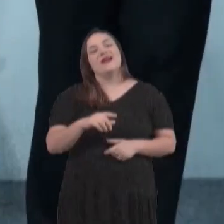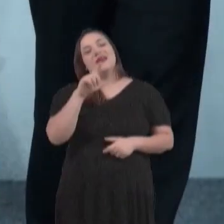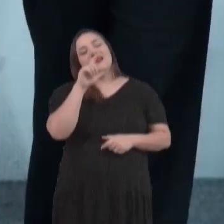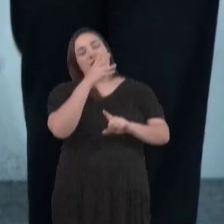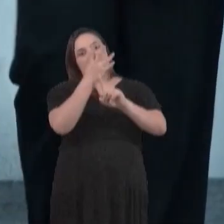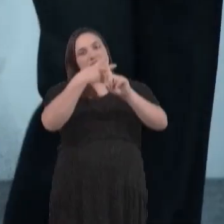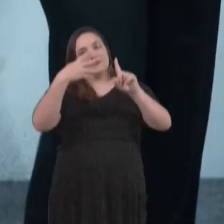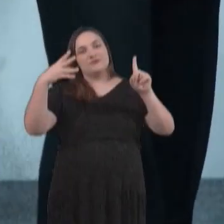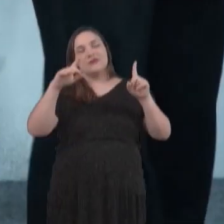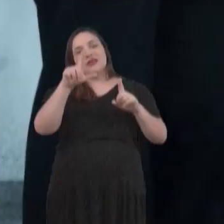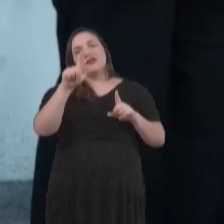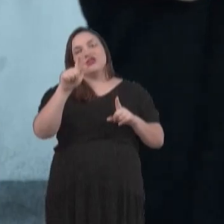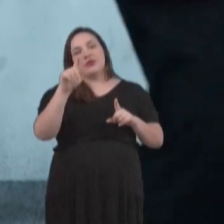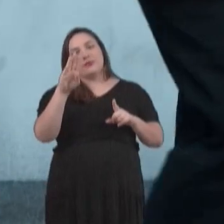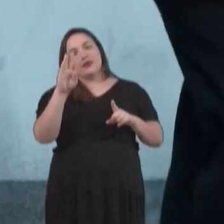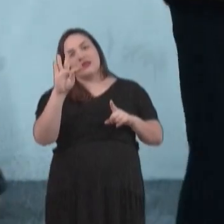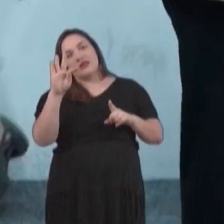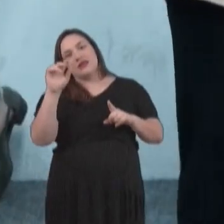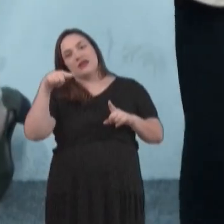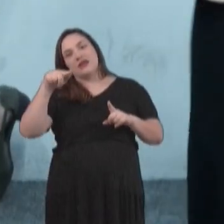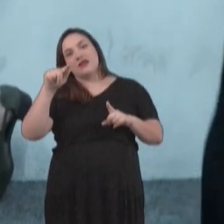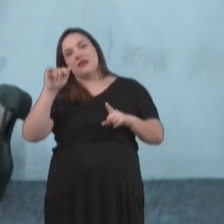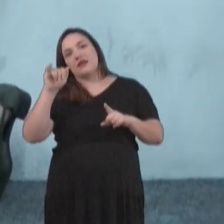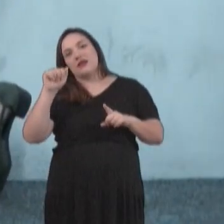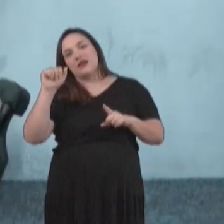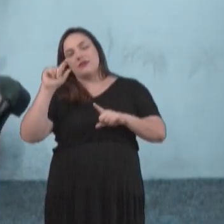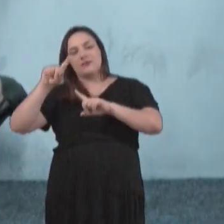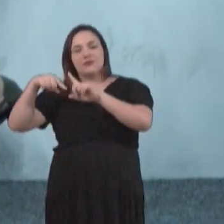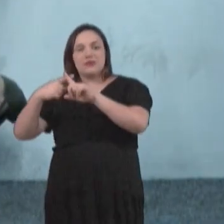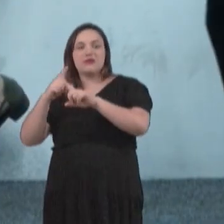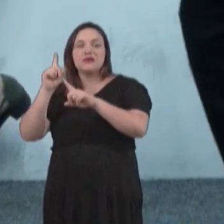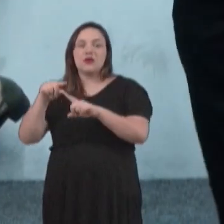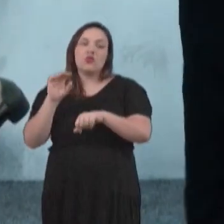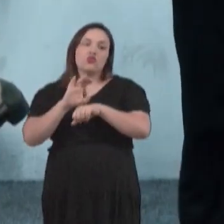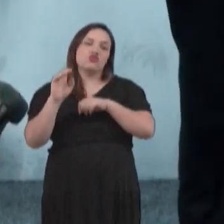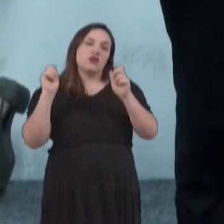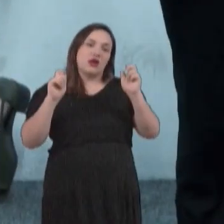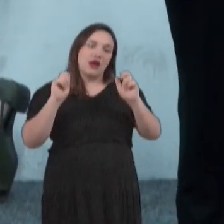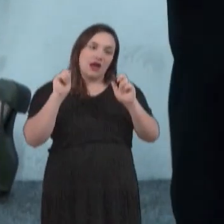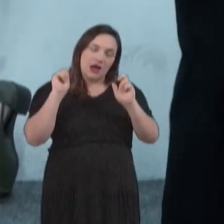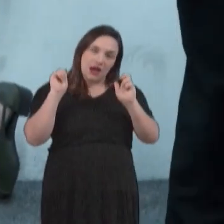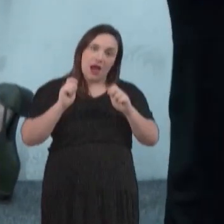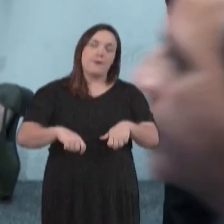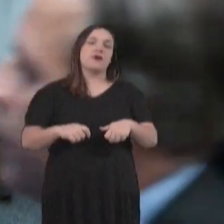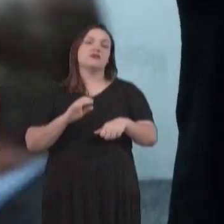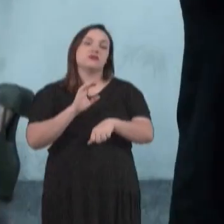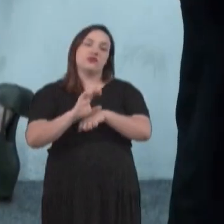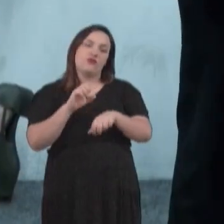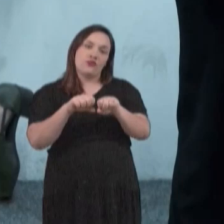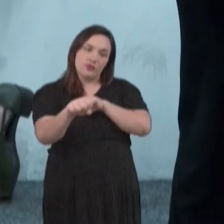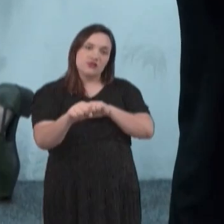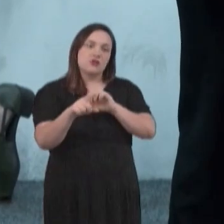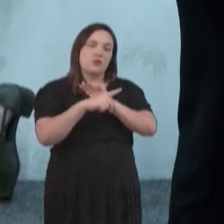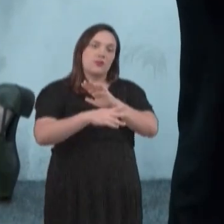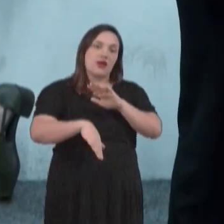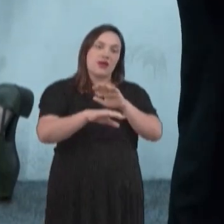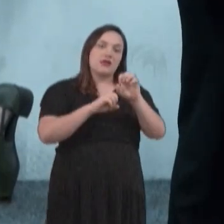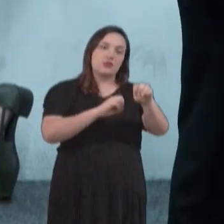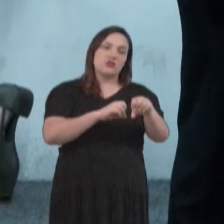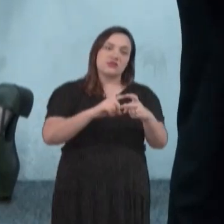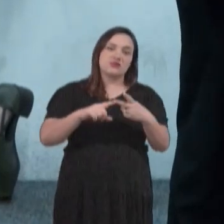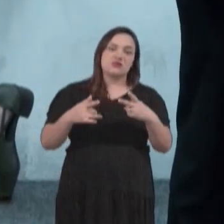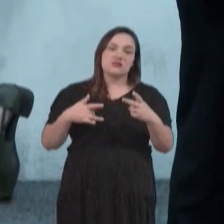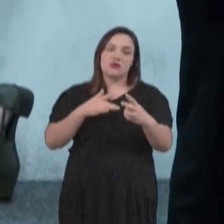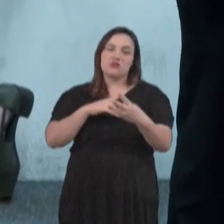LGBTQIA+, destinada à capacitação, permanência de servidores e servidoras públicas estaduais, especialmente nas áreas de